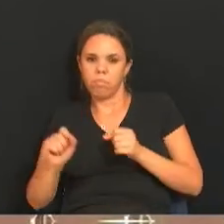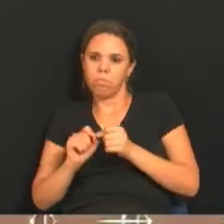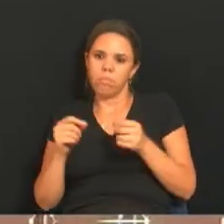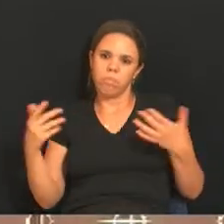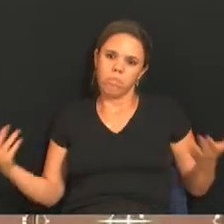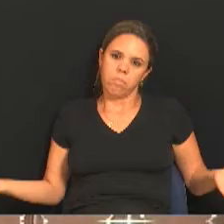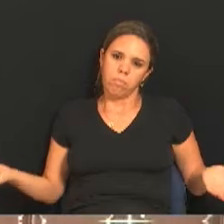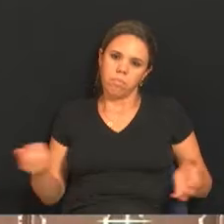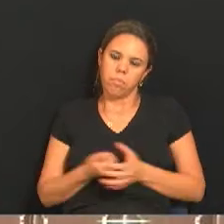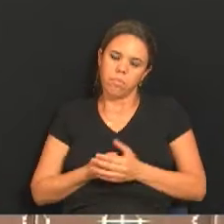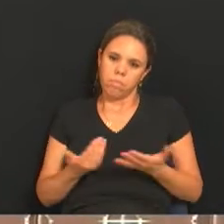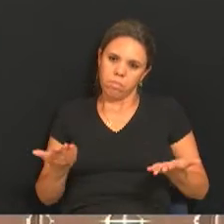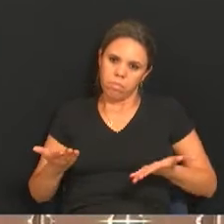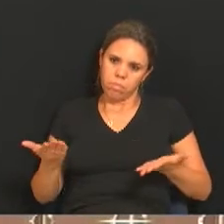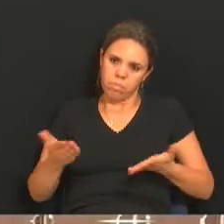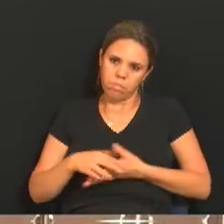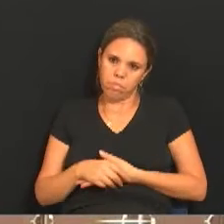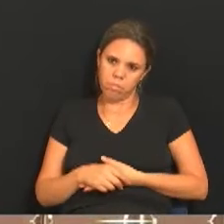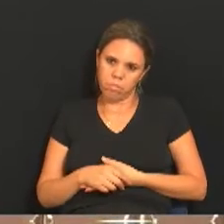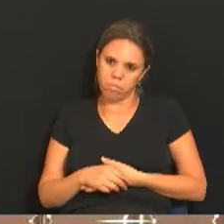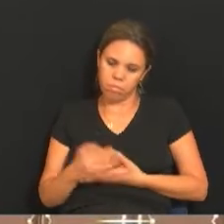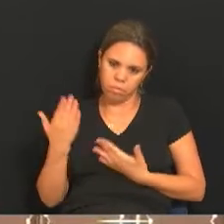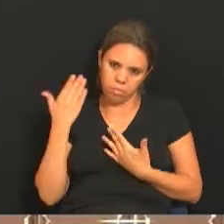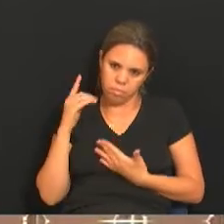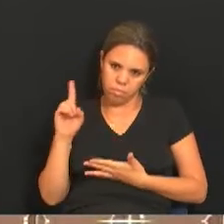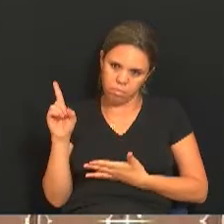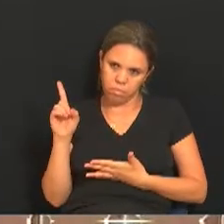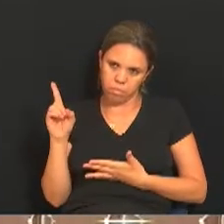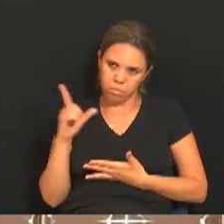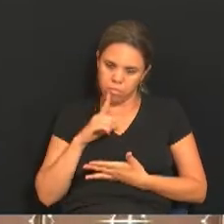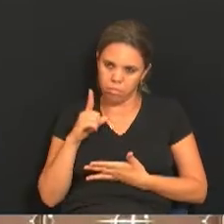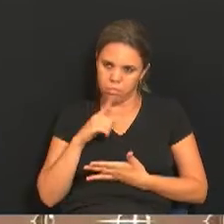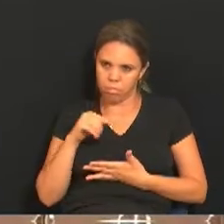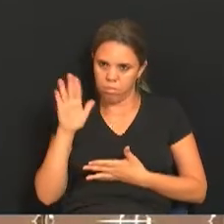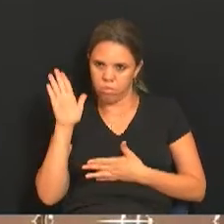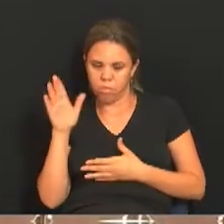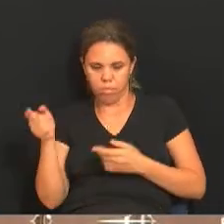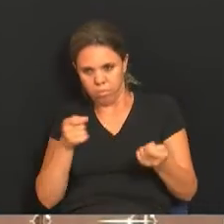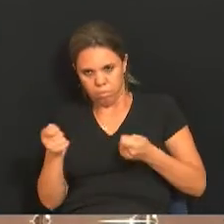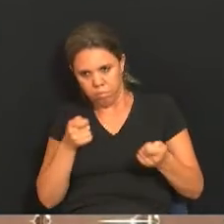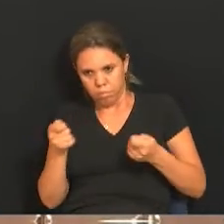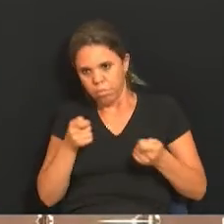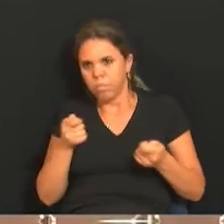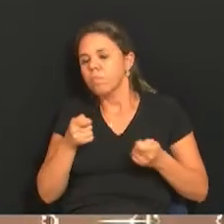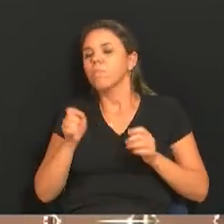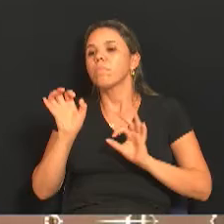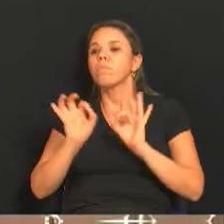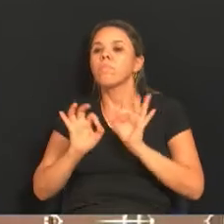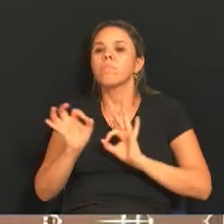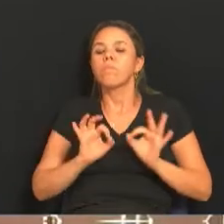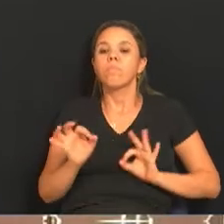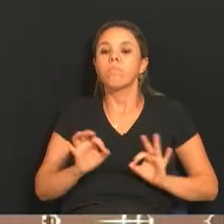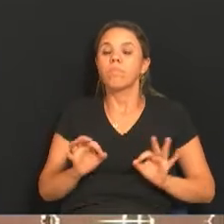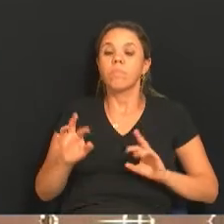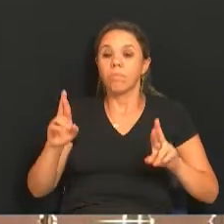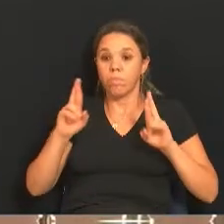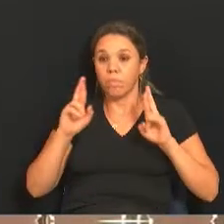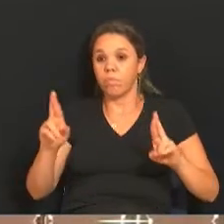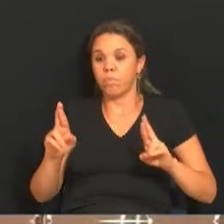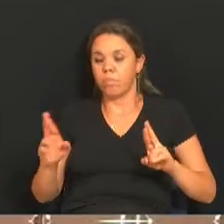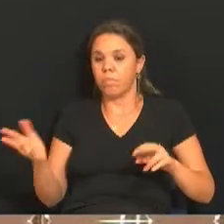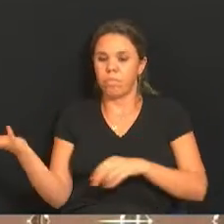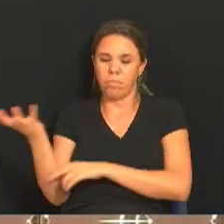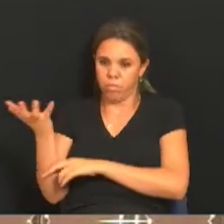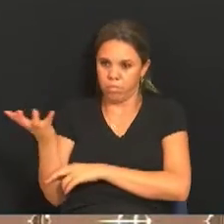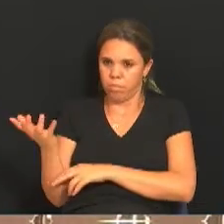fazia, e hoje, né, graças a Deus, tem aí um pouco mais de controle, de ordem, organização, dignidade para esses moradores, e